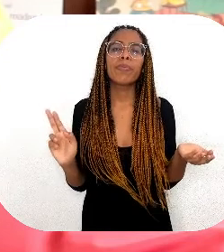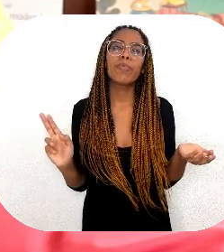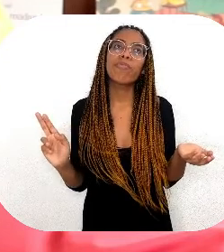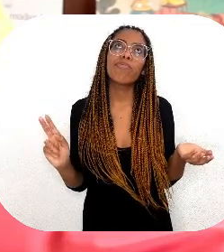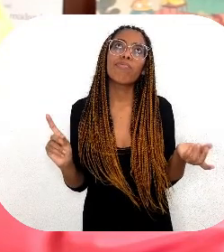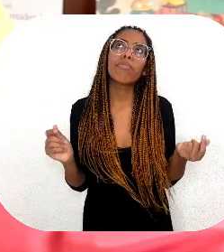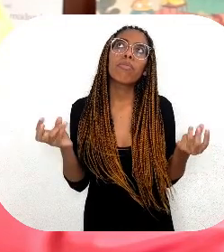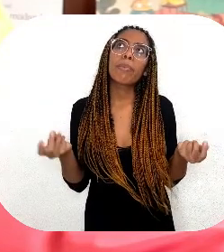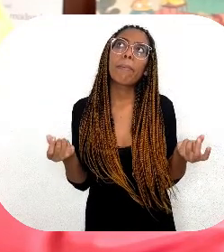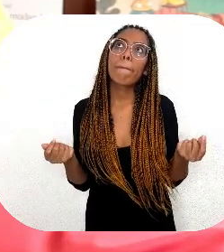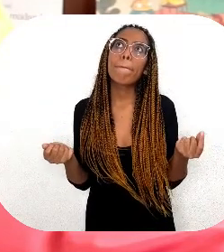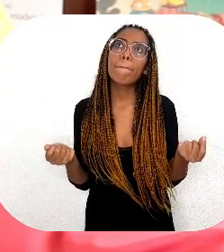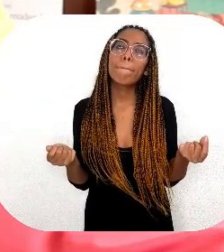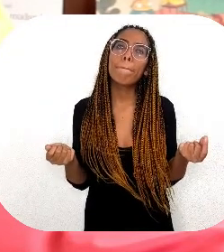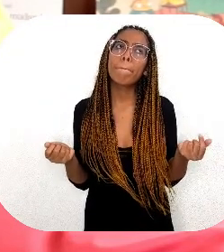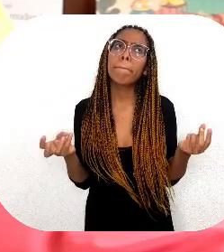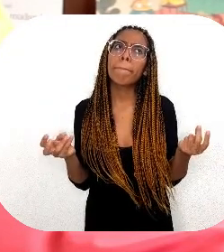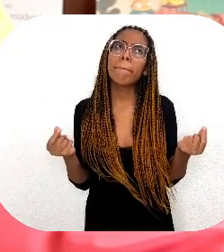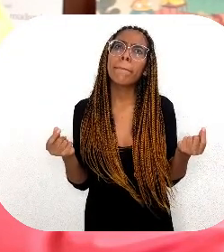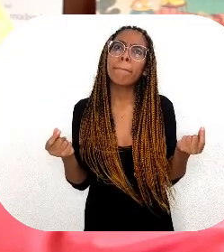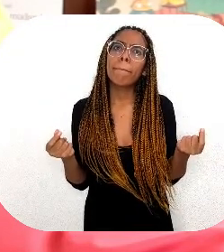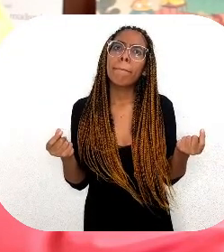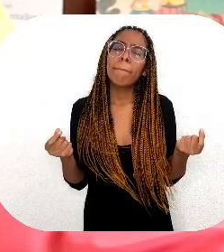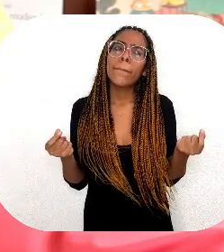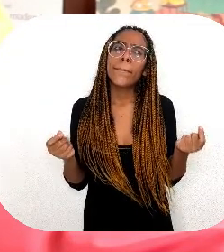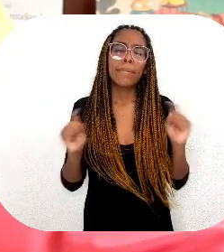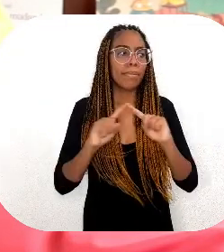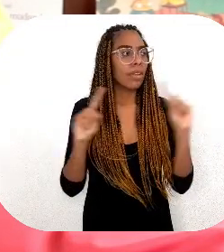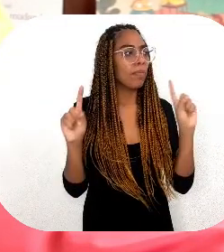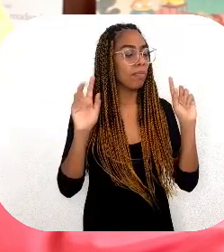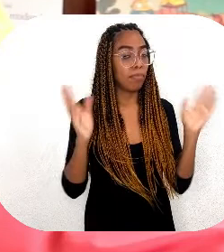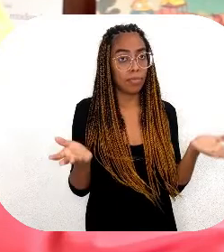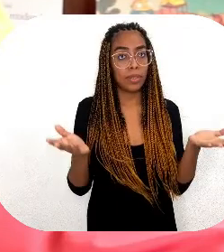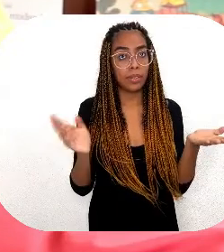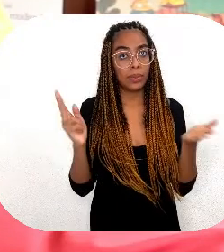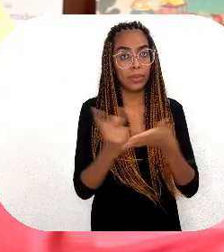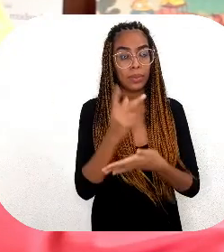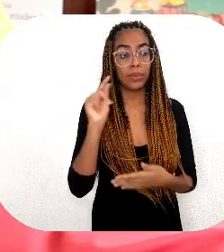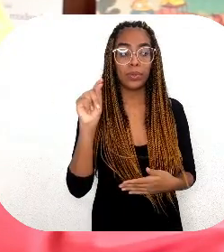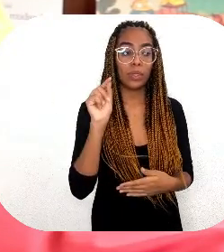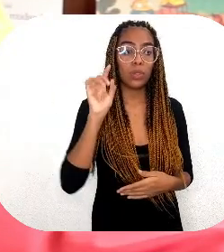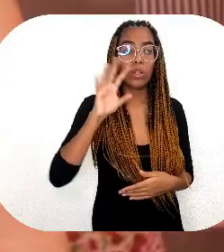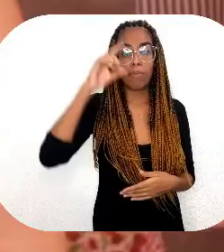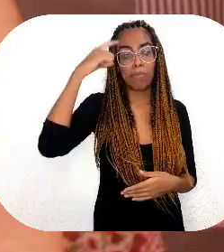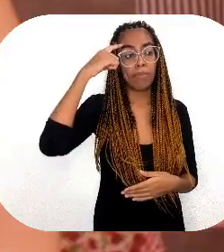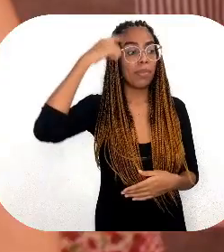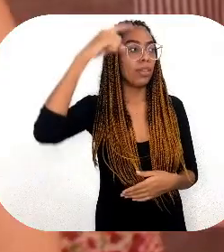Desculpa a vergonha que eu tô passando. É, o meu sobrinho, o filho da minha irmã, né? Ai, meu Deus do céu.